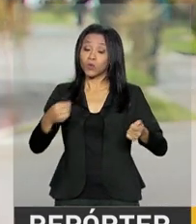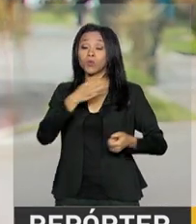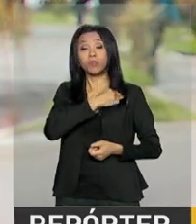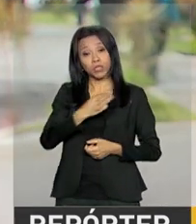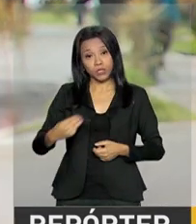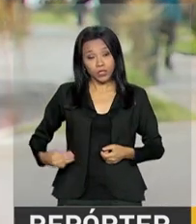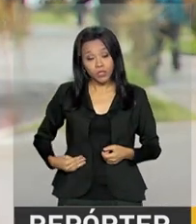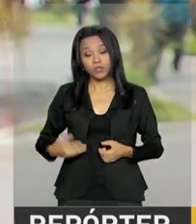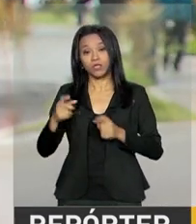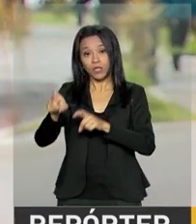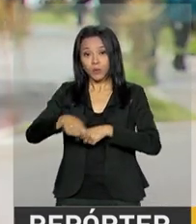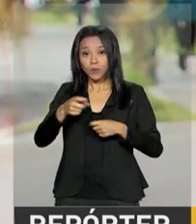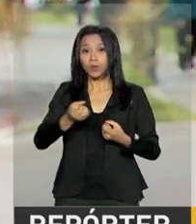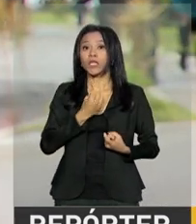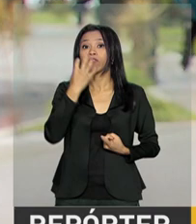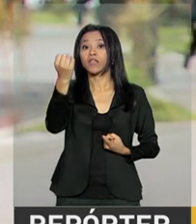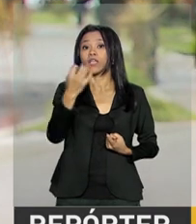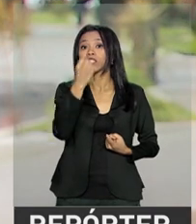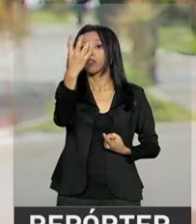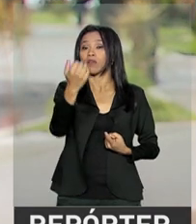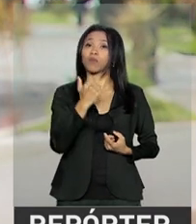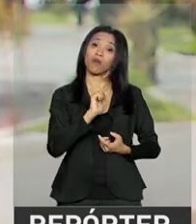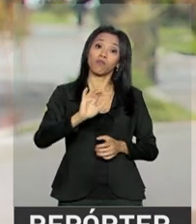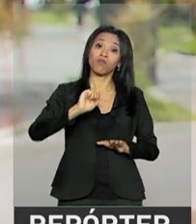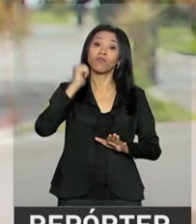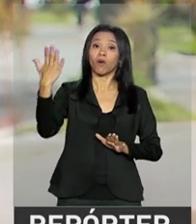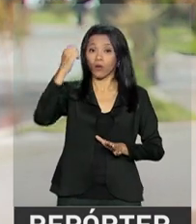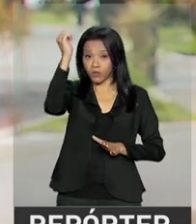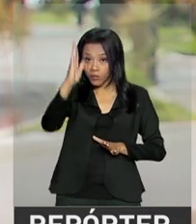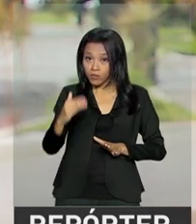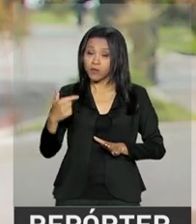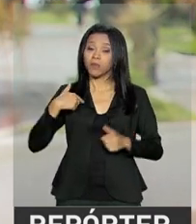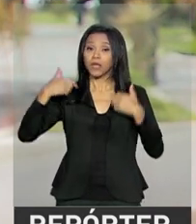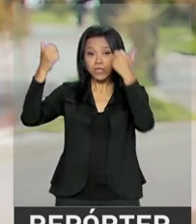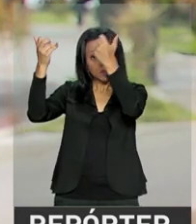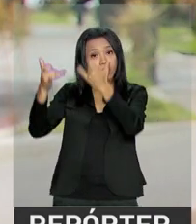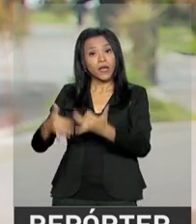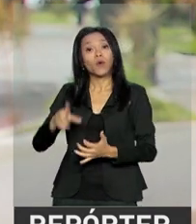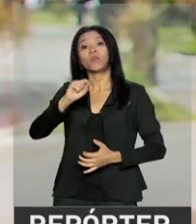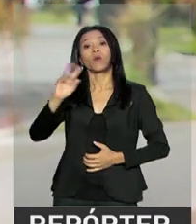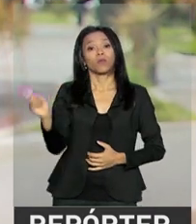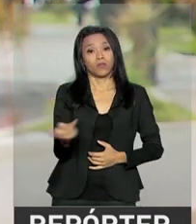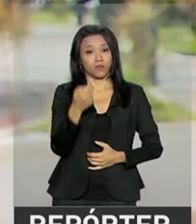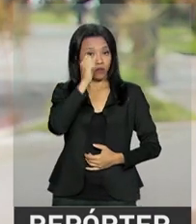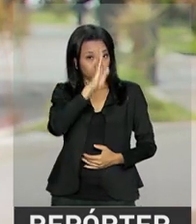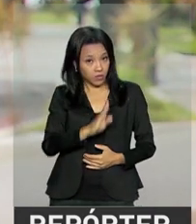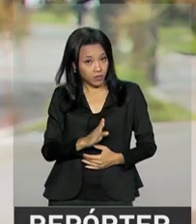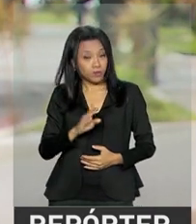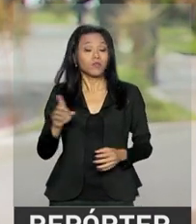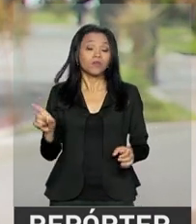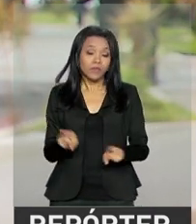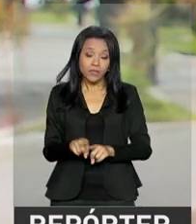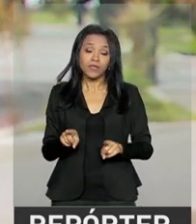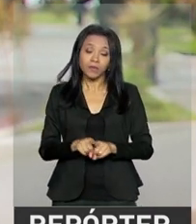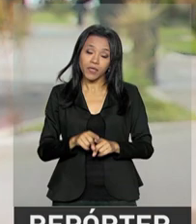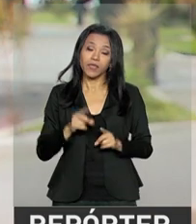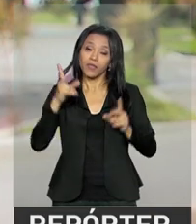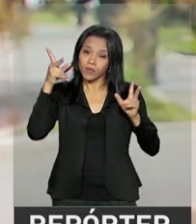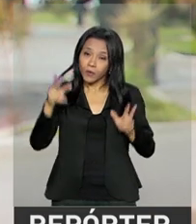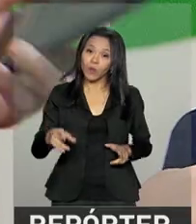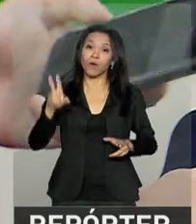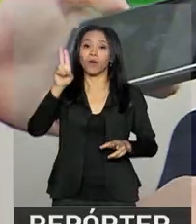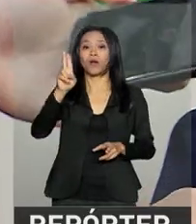viajado para os principais mercados internacionais para explicar as ações tomadas pelo brasil foi assim também com a união